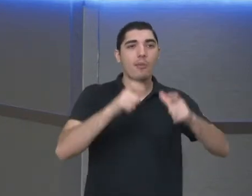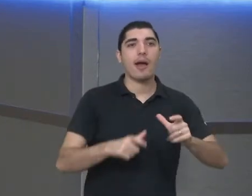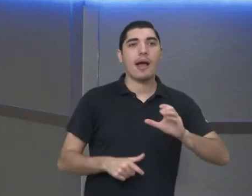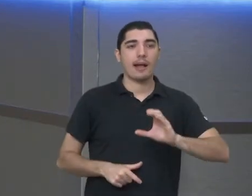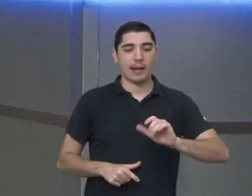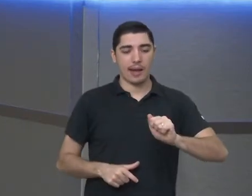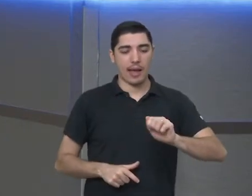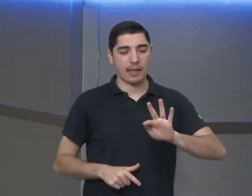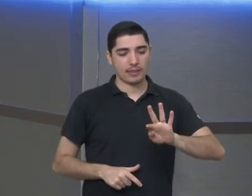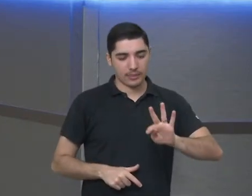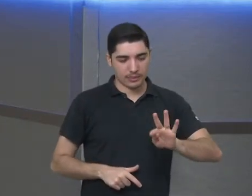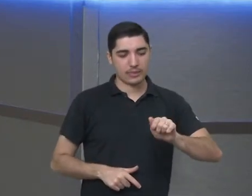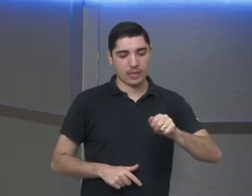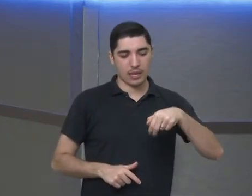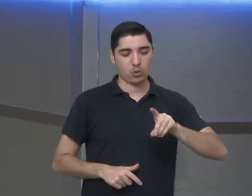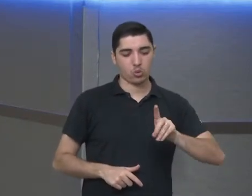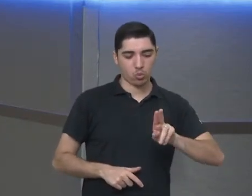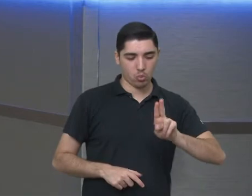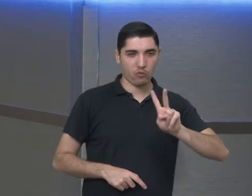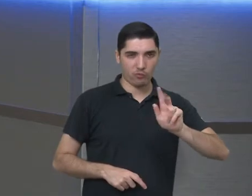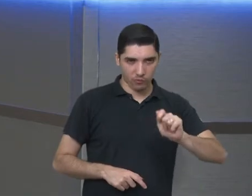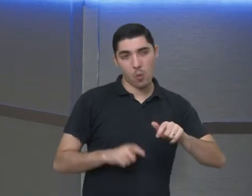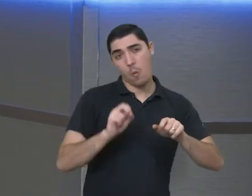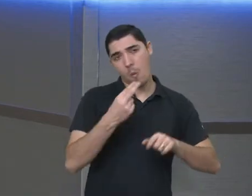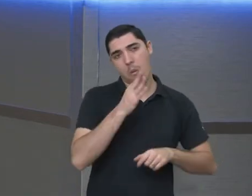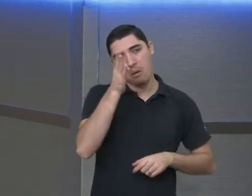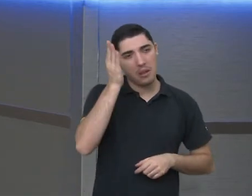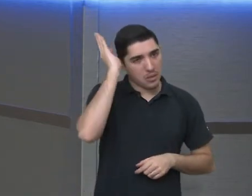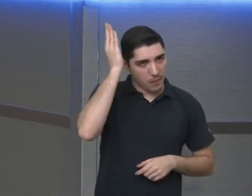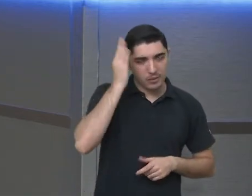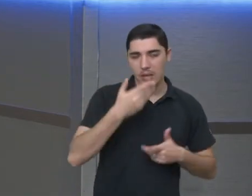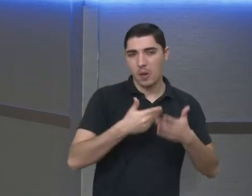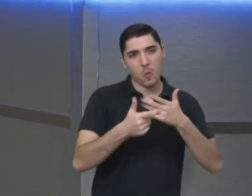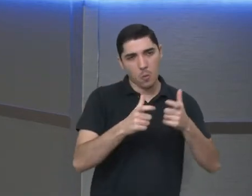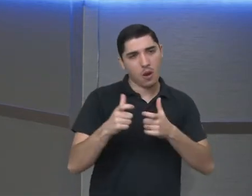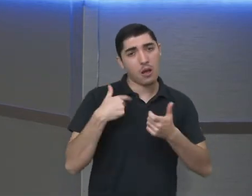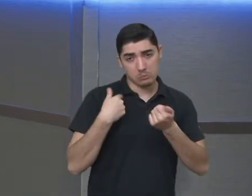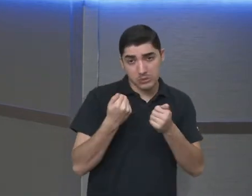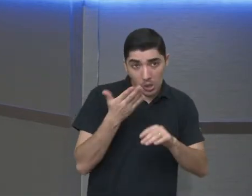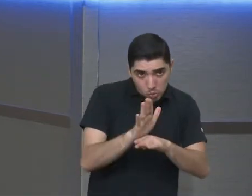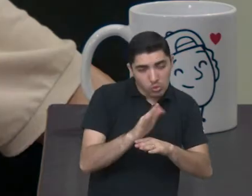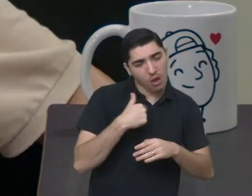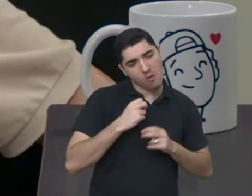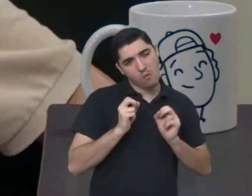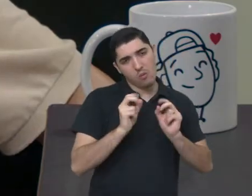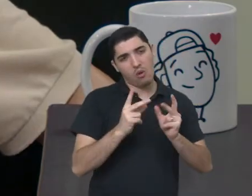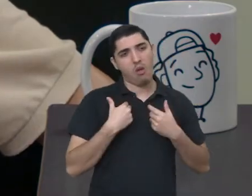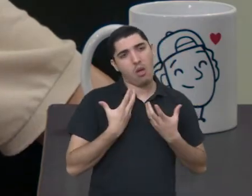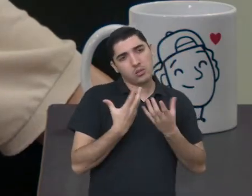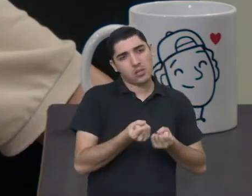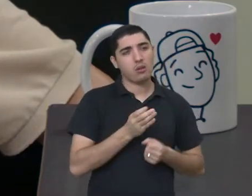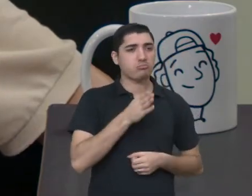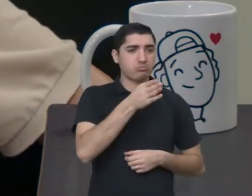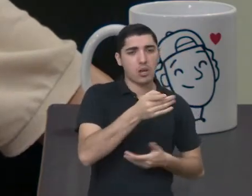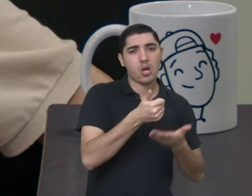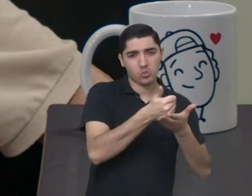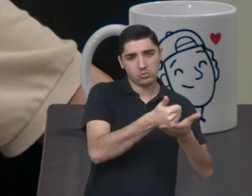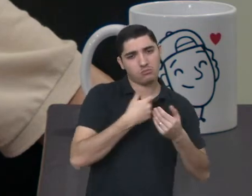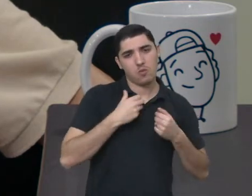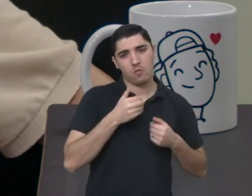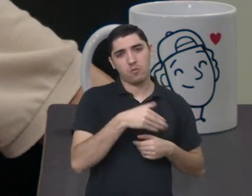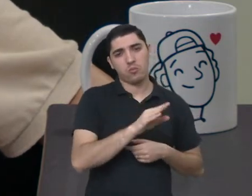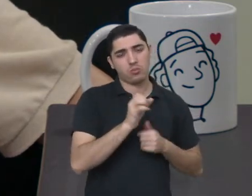policiamento, cercando as duas torcidas, eles davam um passo, a torcida se aproximava um passo, até chegarem, que o policiamento ficou de cima e embaixo